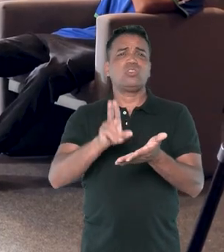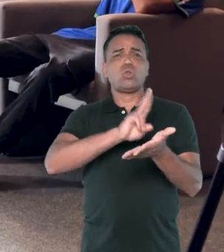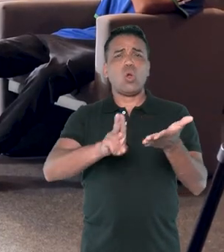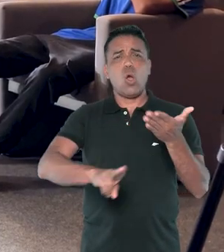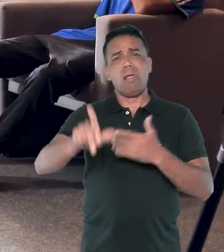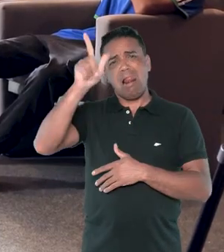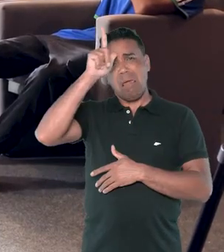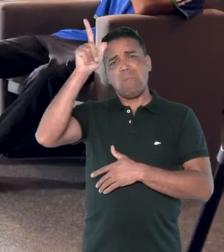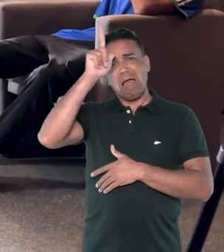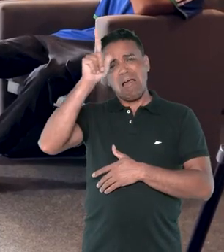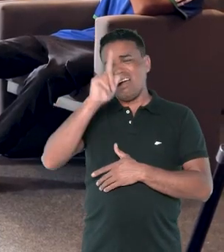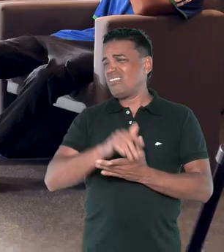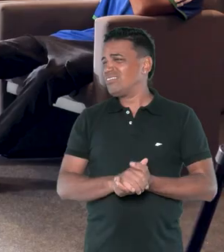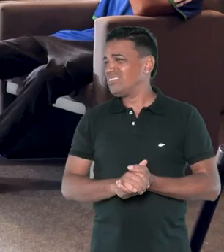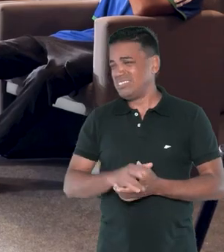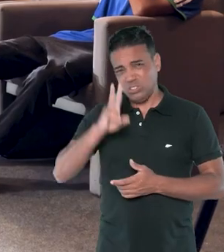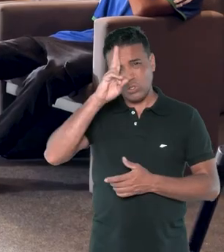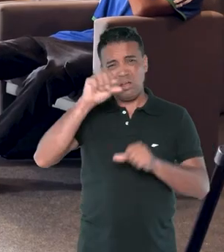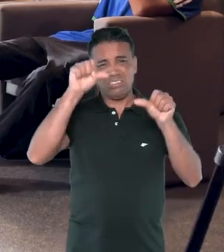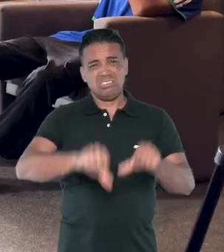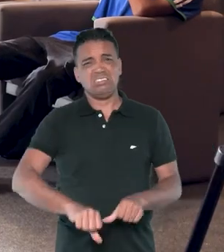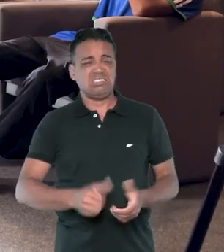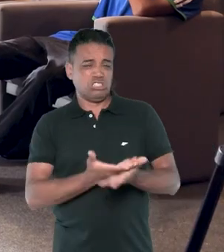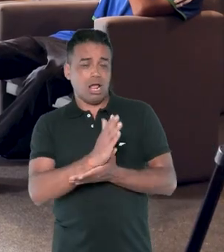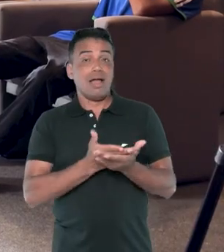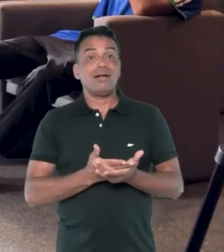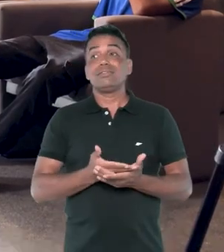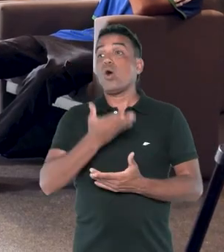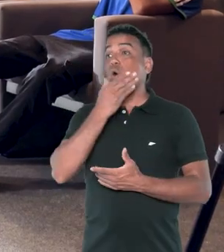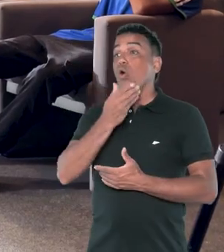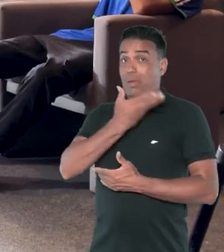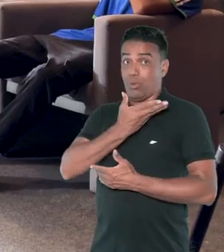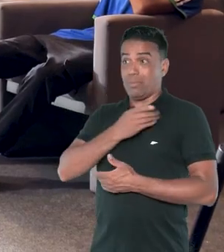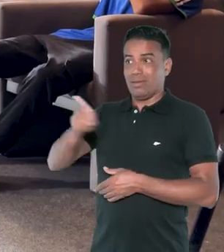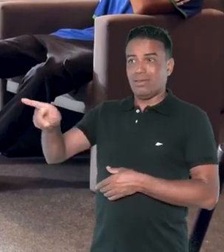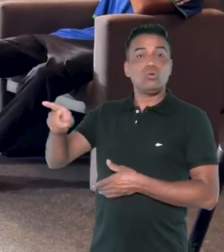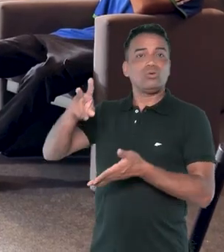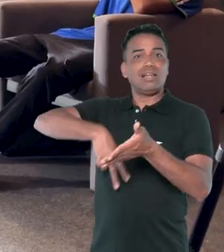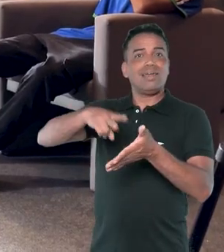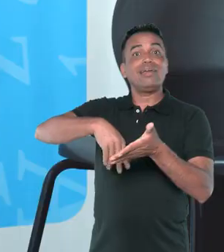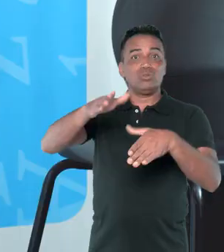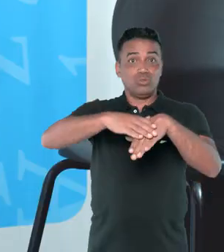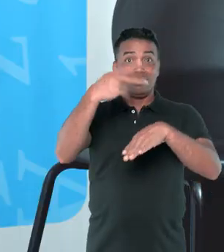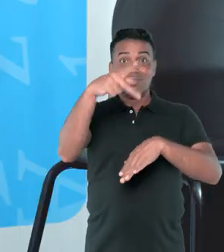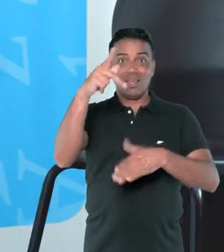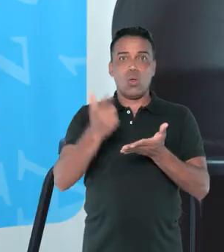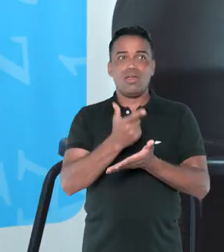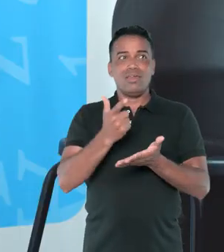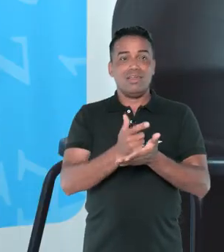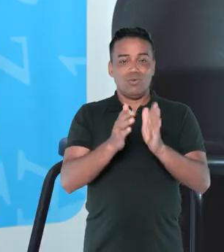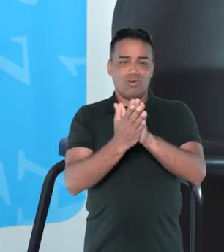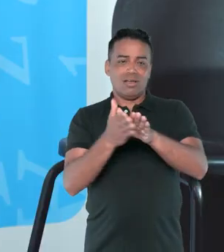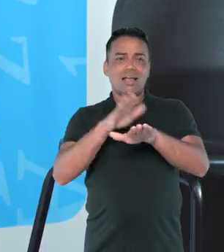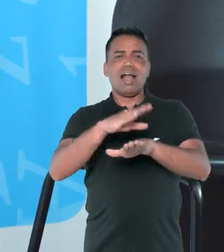um livro muito sem graça, aí eu não quis ler mais, não. Aí o meu amigo, aí apontou para o amigo dele, estava lendo esse livro da senhora aí, esse livro da capa